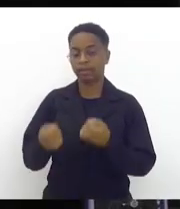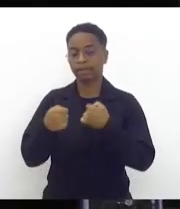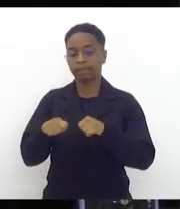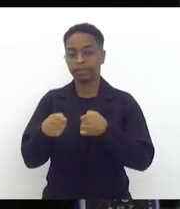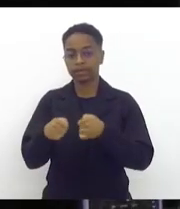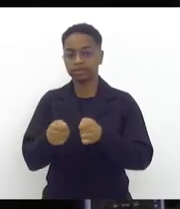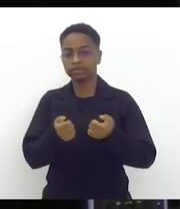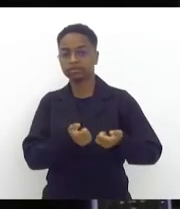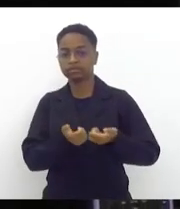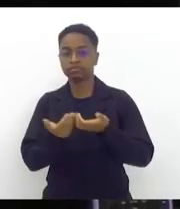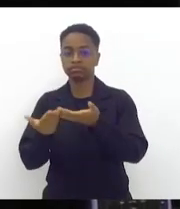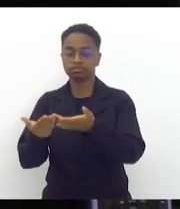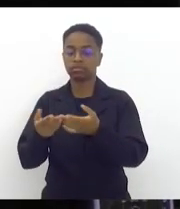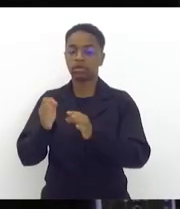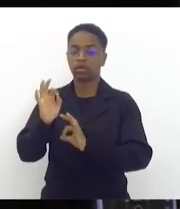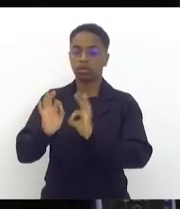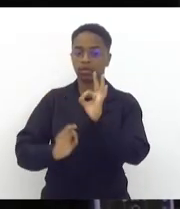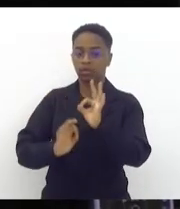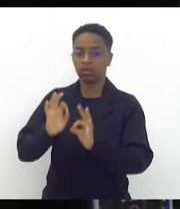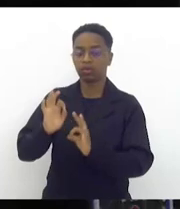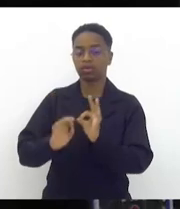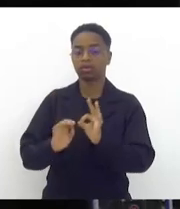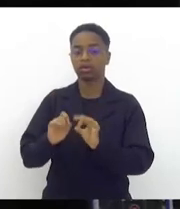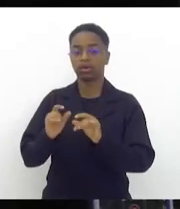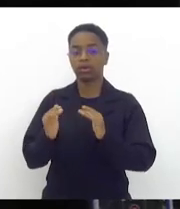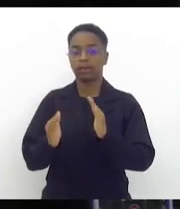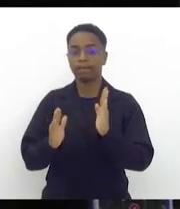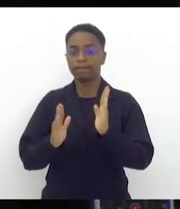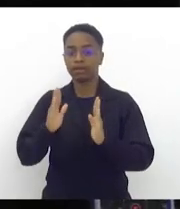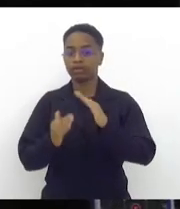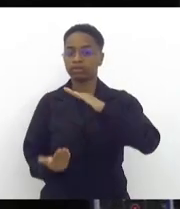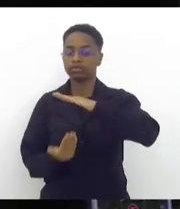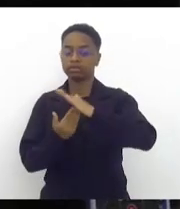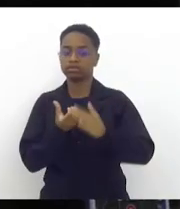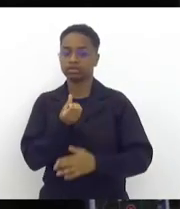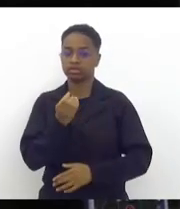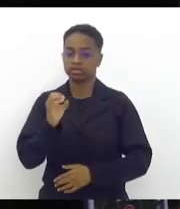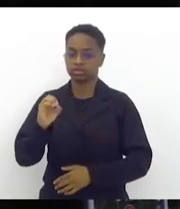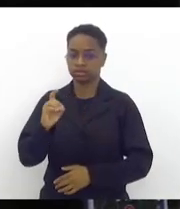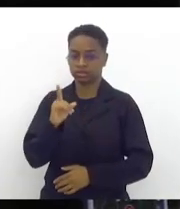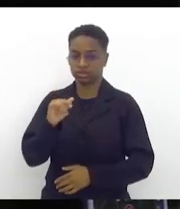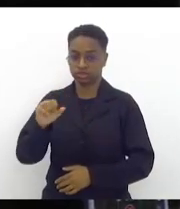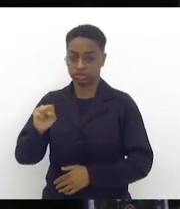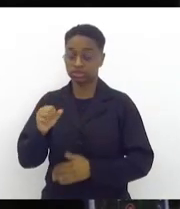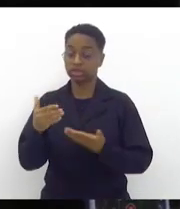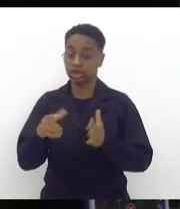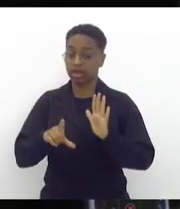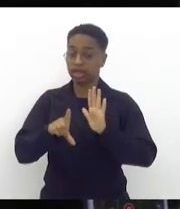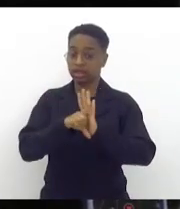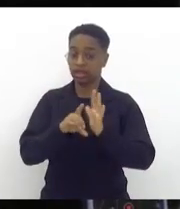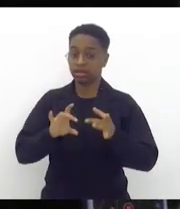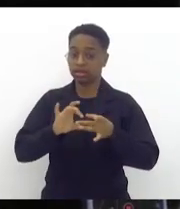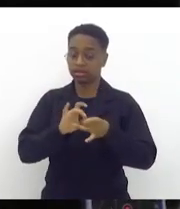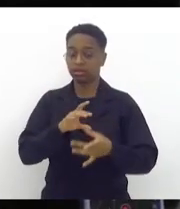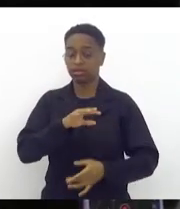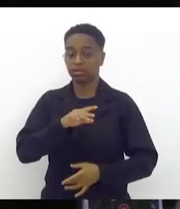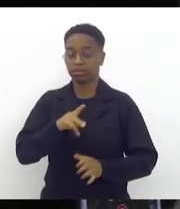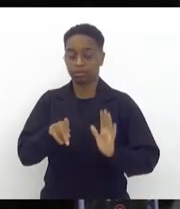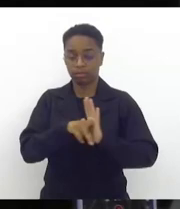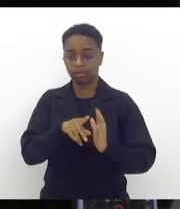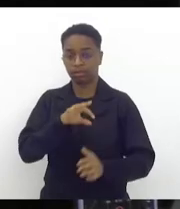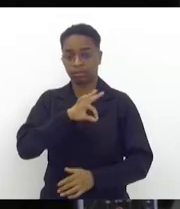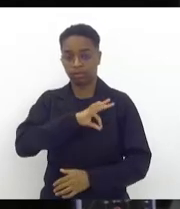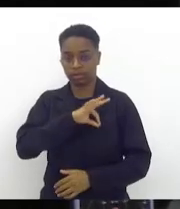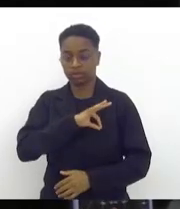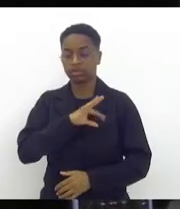promover a regulamentação no prazo de 60 dias. A Lei Orgânica da Polícia Civil, ela se